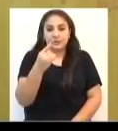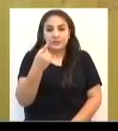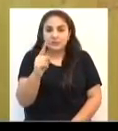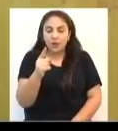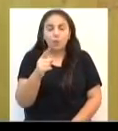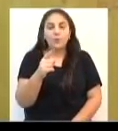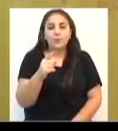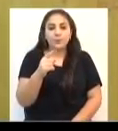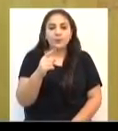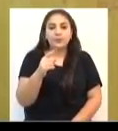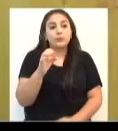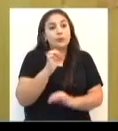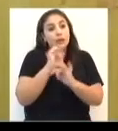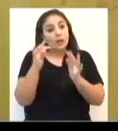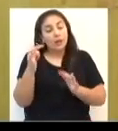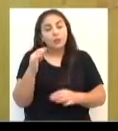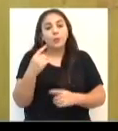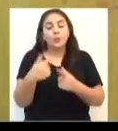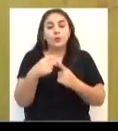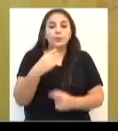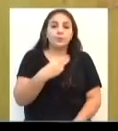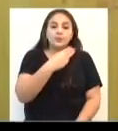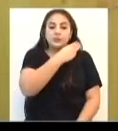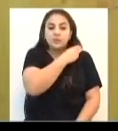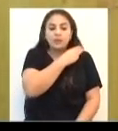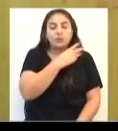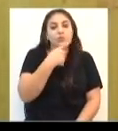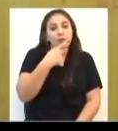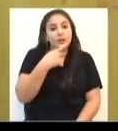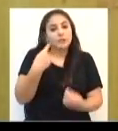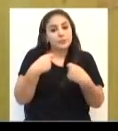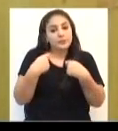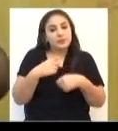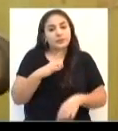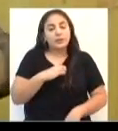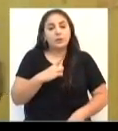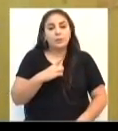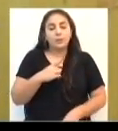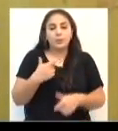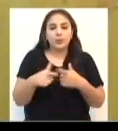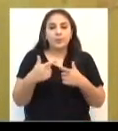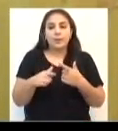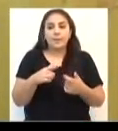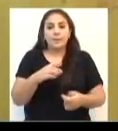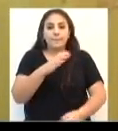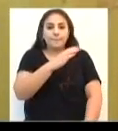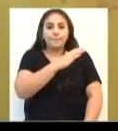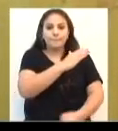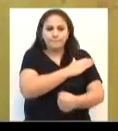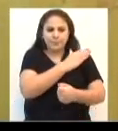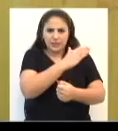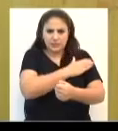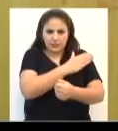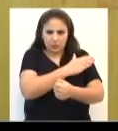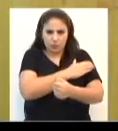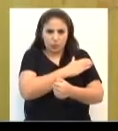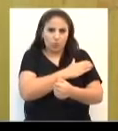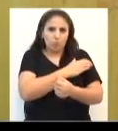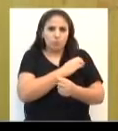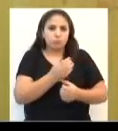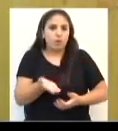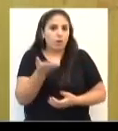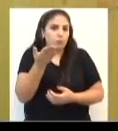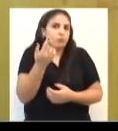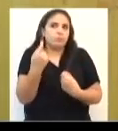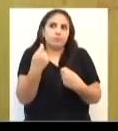claro, porque o Ministério disse que teria que ter alguma consequência da hipertensão. O fato de ter pressão alta não seria suficiente, mas nós também